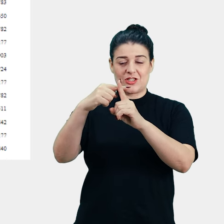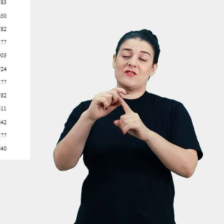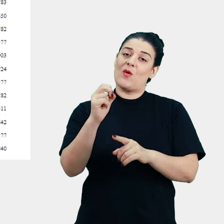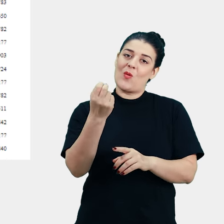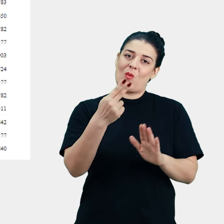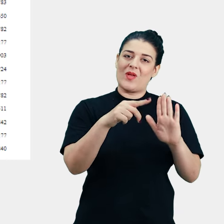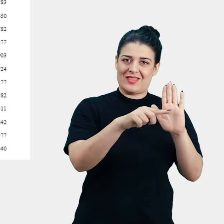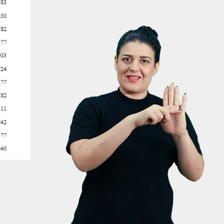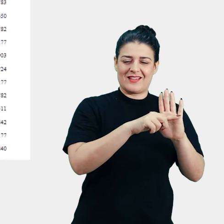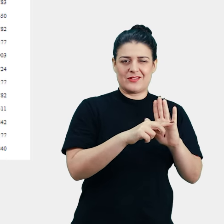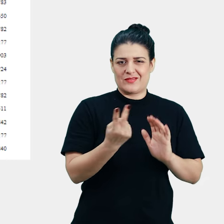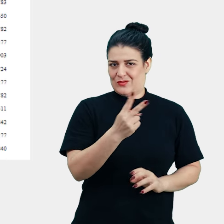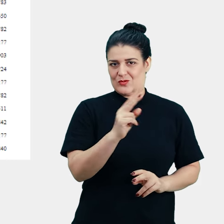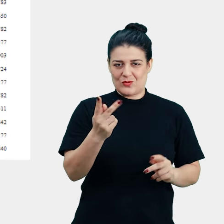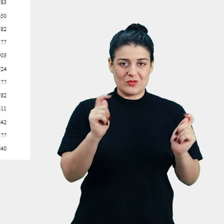ionização negativo?